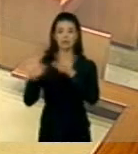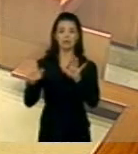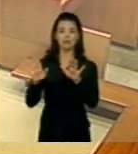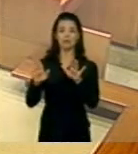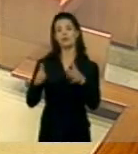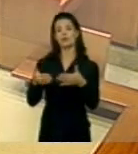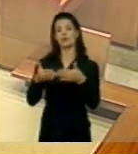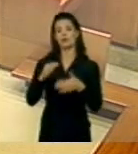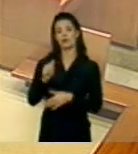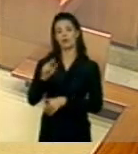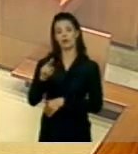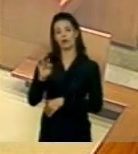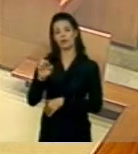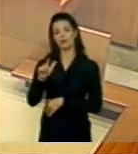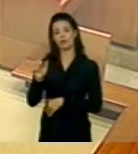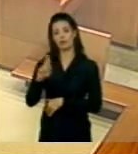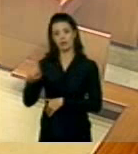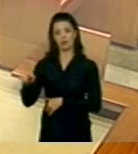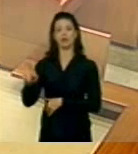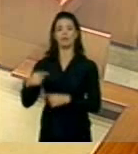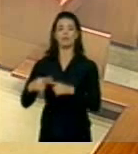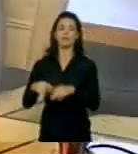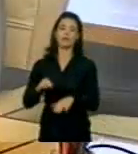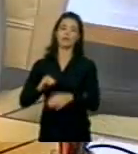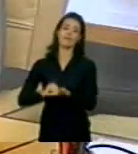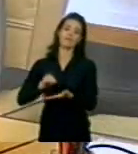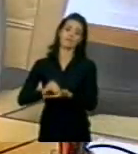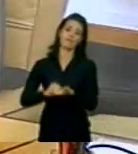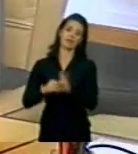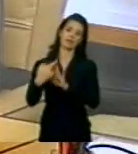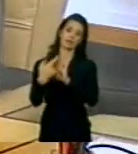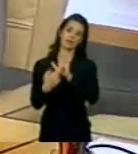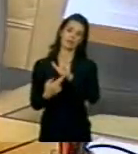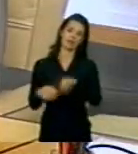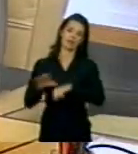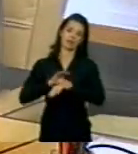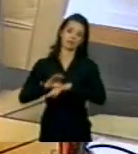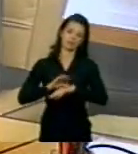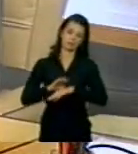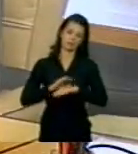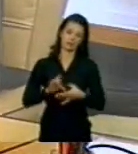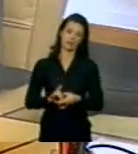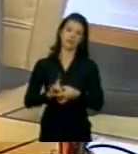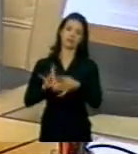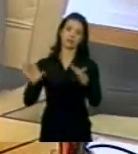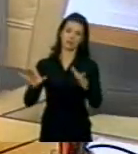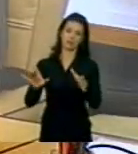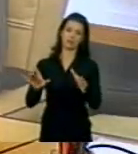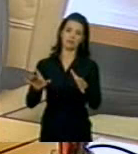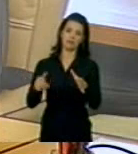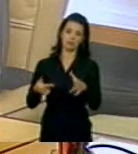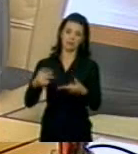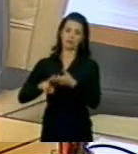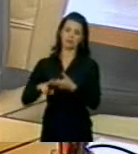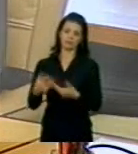a despeito da reconhecida falta de norma constitucional que autorizasse expressamente tal